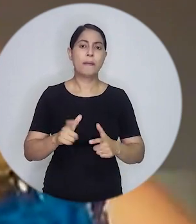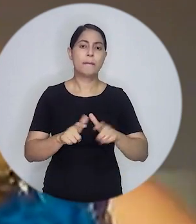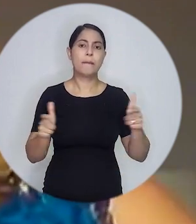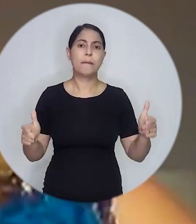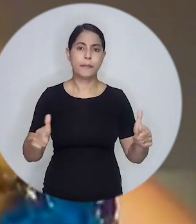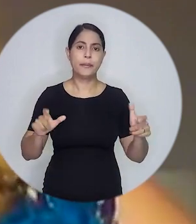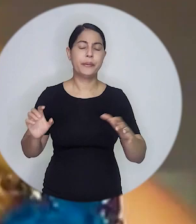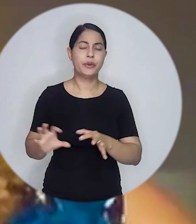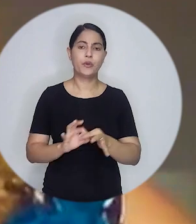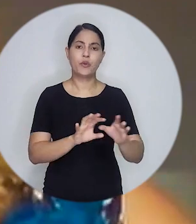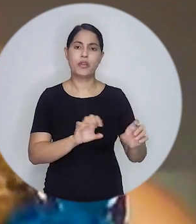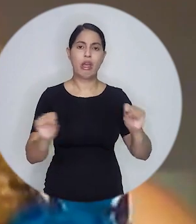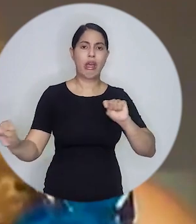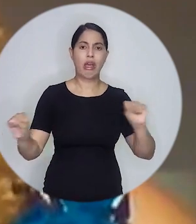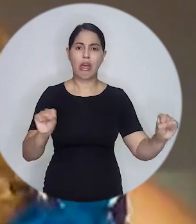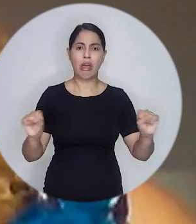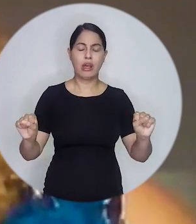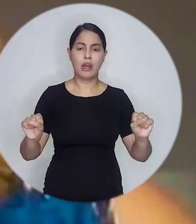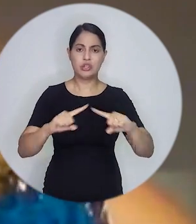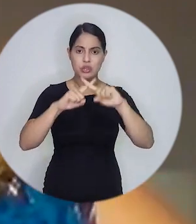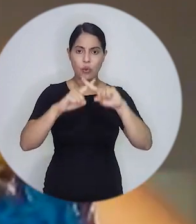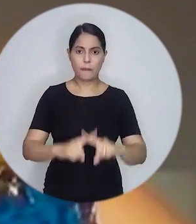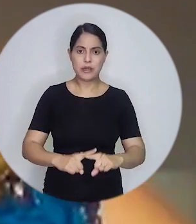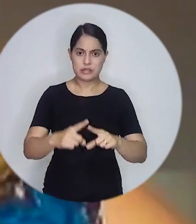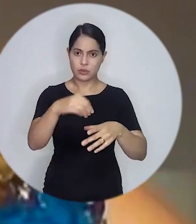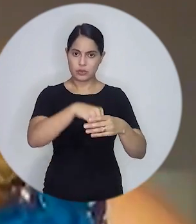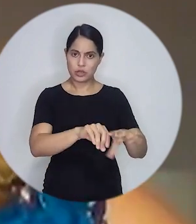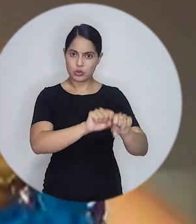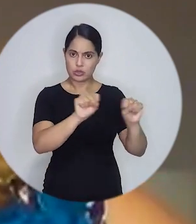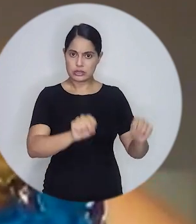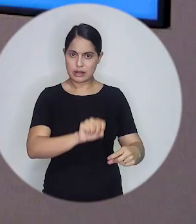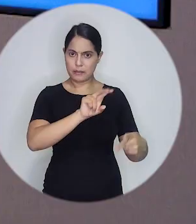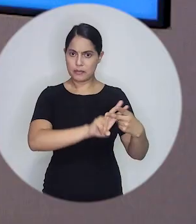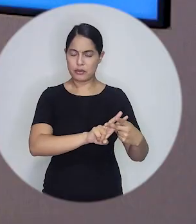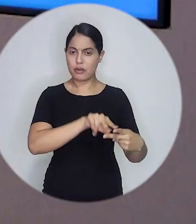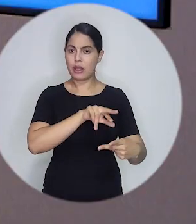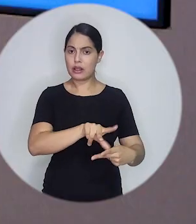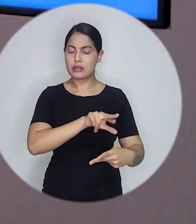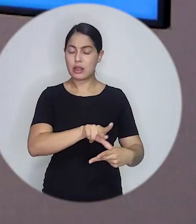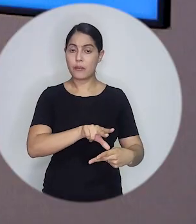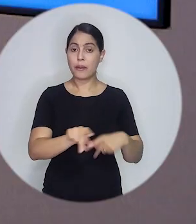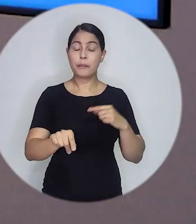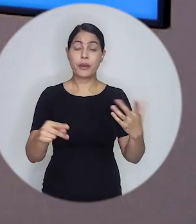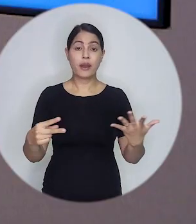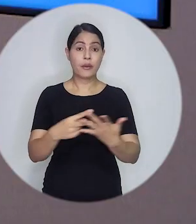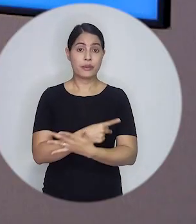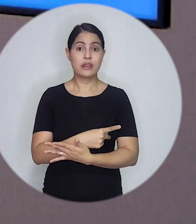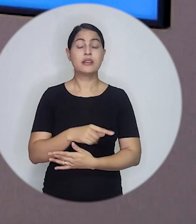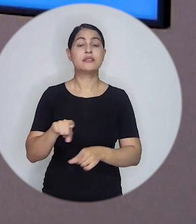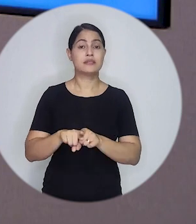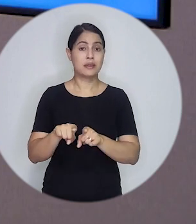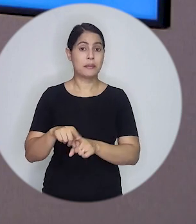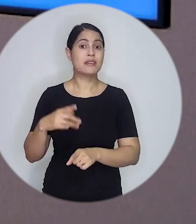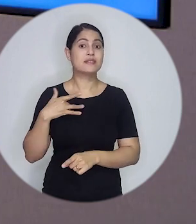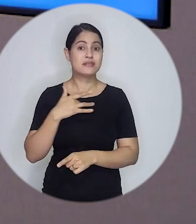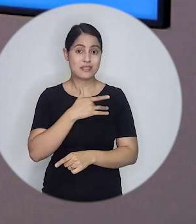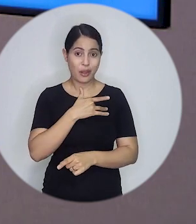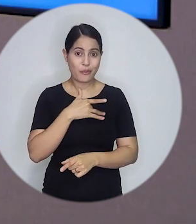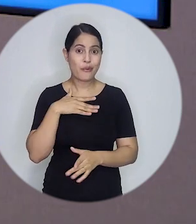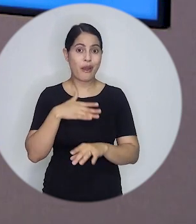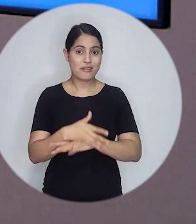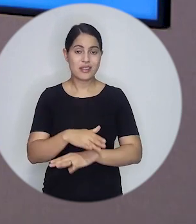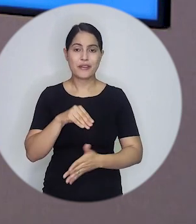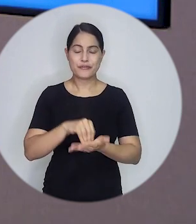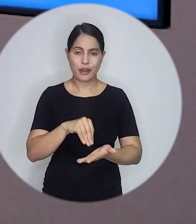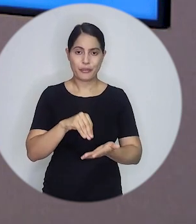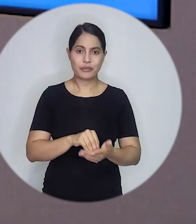decorrência, ou não é a maioria em decorrência de disputa dentro do sistema, mas por falta de acesso à